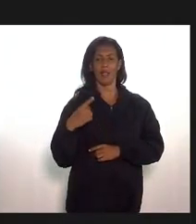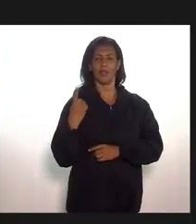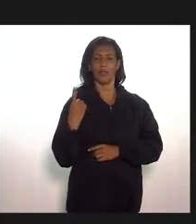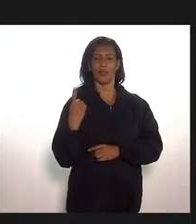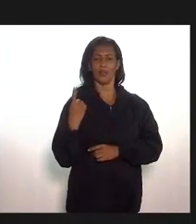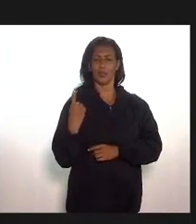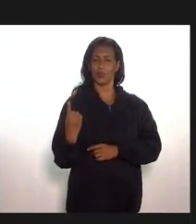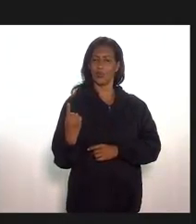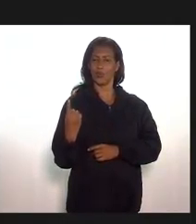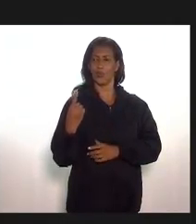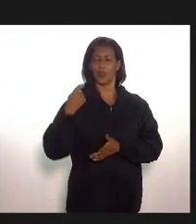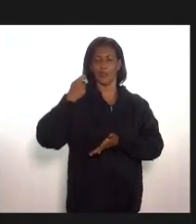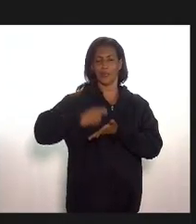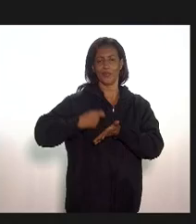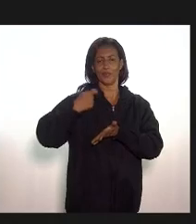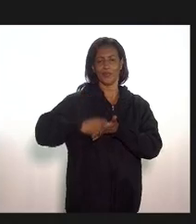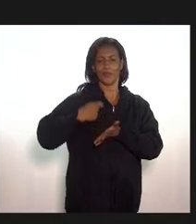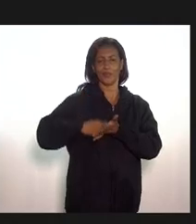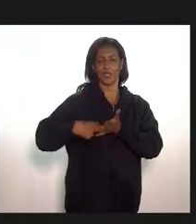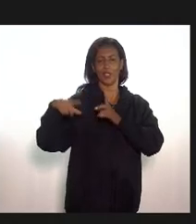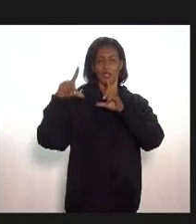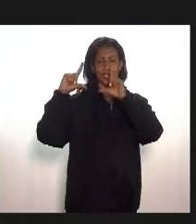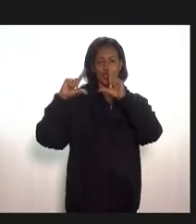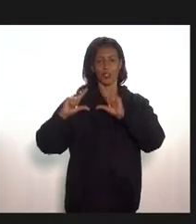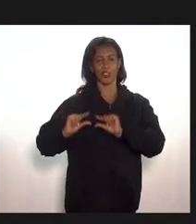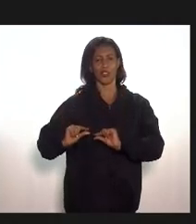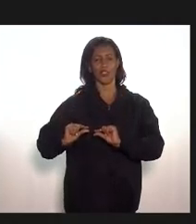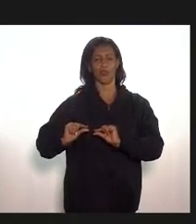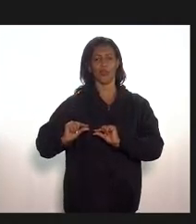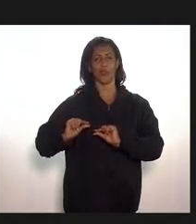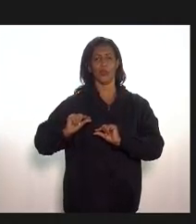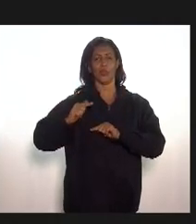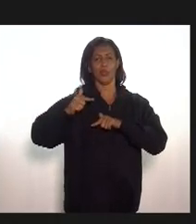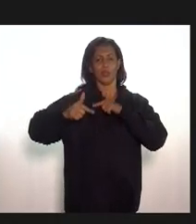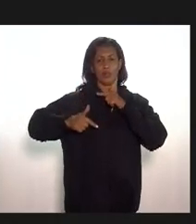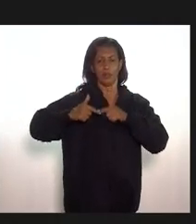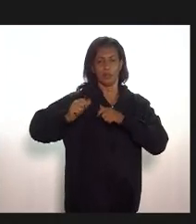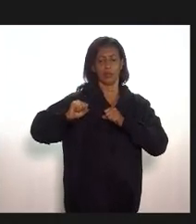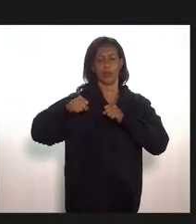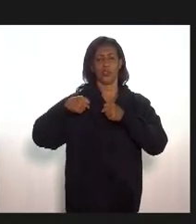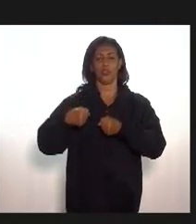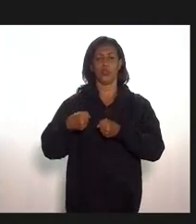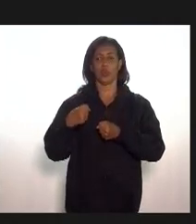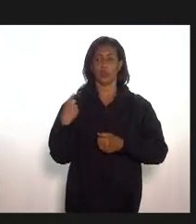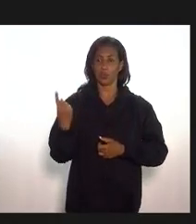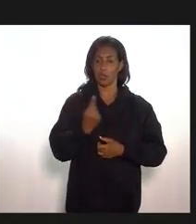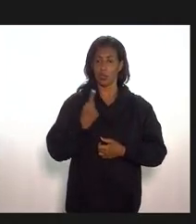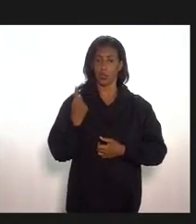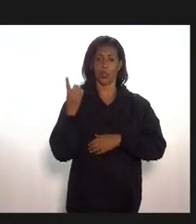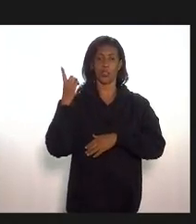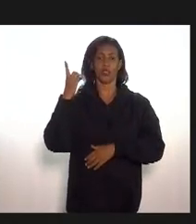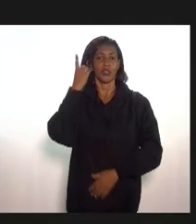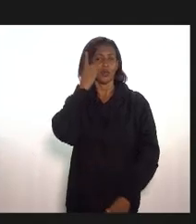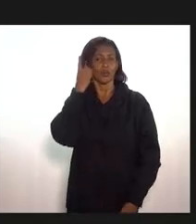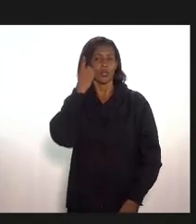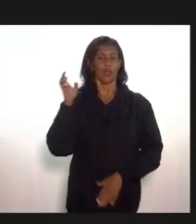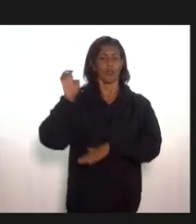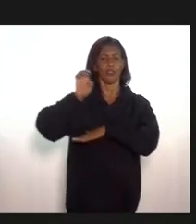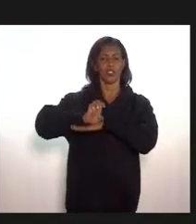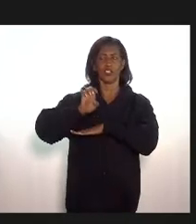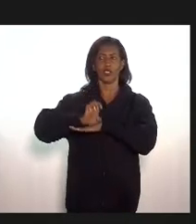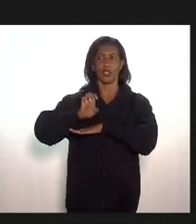manobra, mais uma tentativa de diminuir o nosso protagonismo. E nós, deputados estaduais, não podemos permitir que